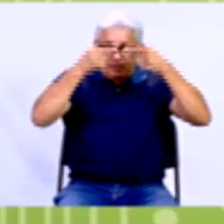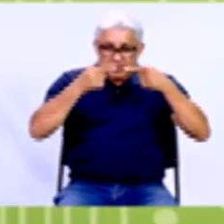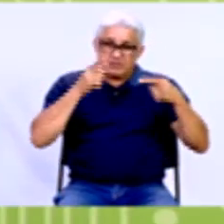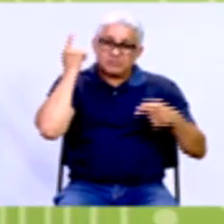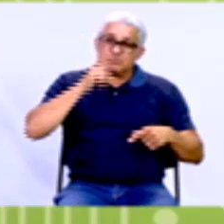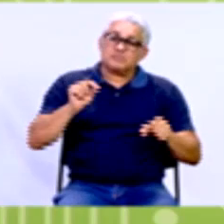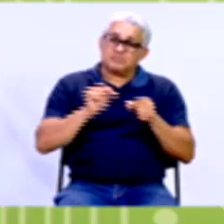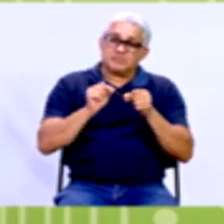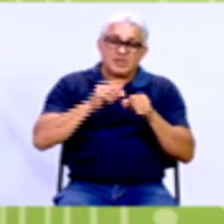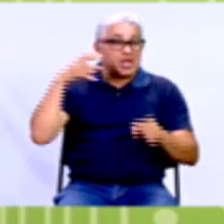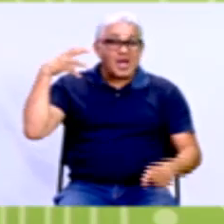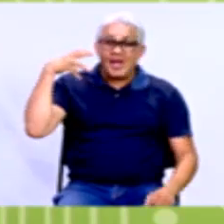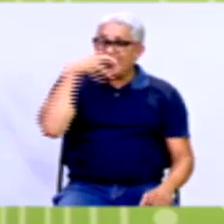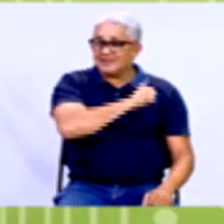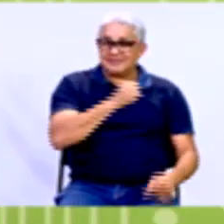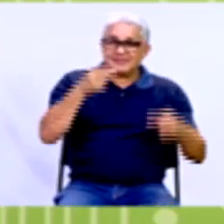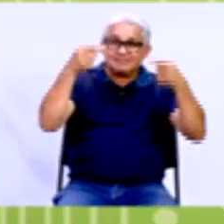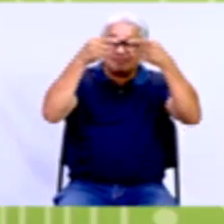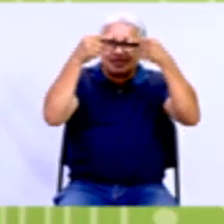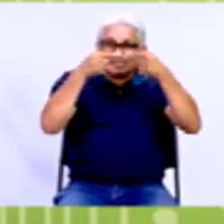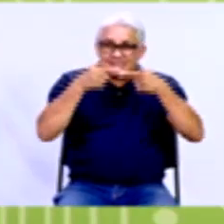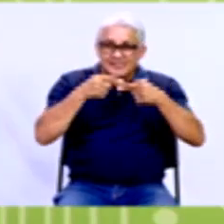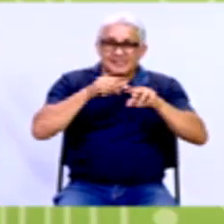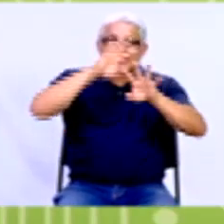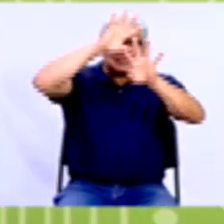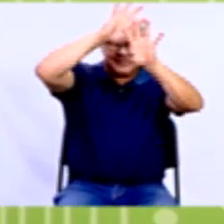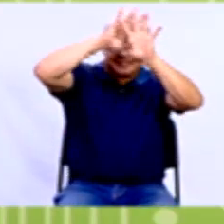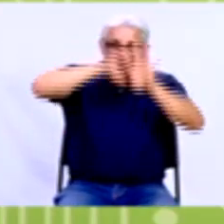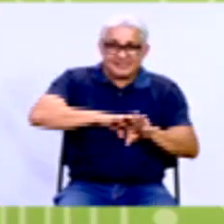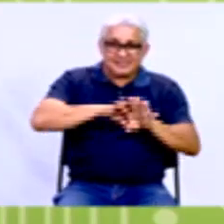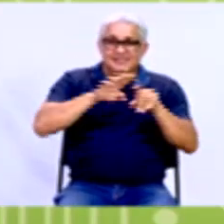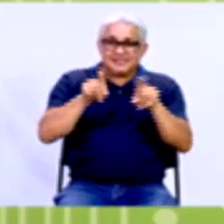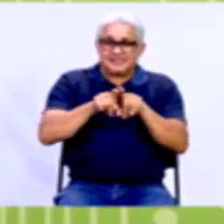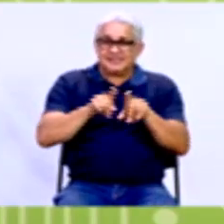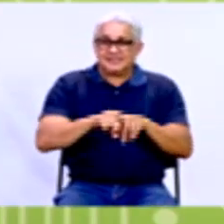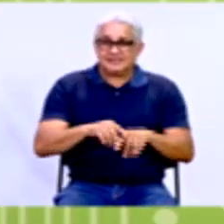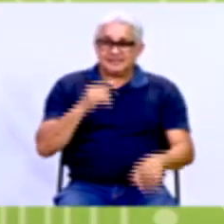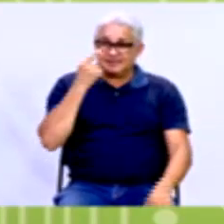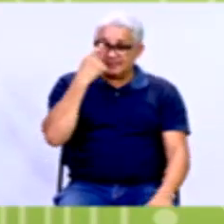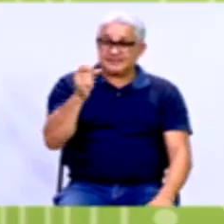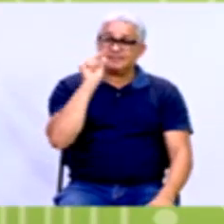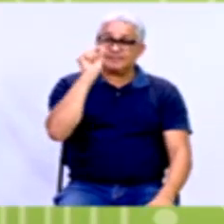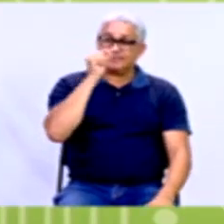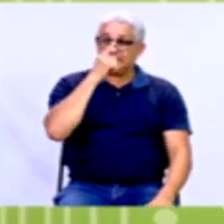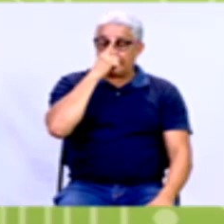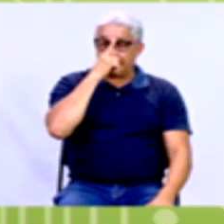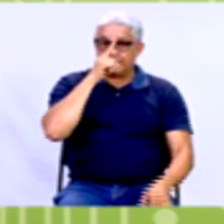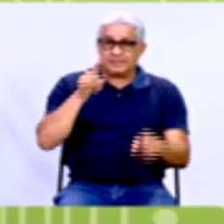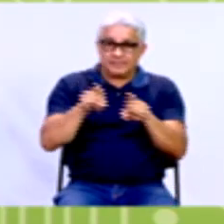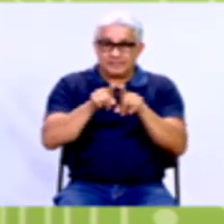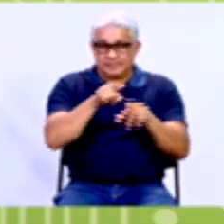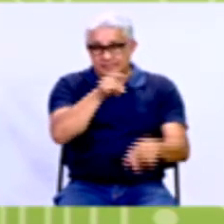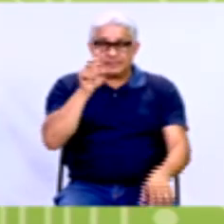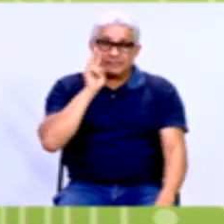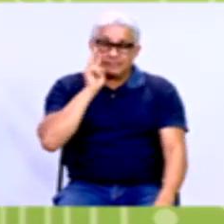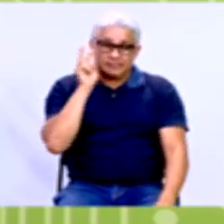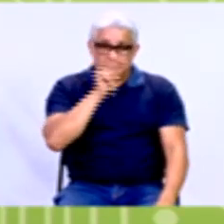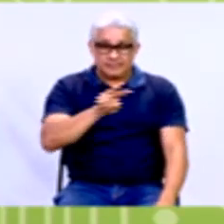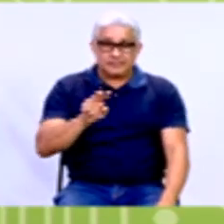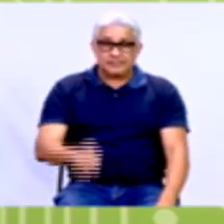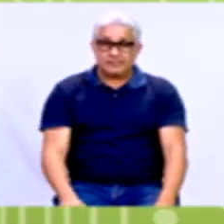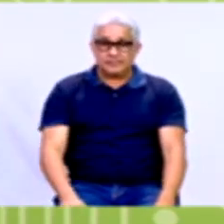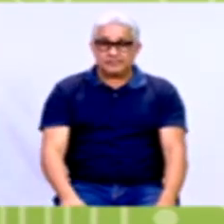fazer rapidinho ali com a fórmula no Excel, né? Mas é interessantíssimo vocês verem como que